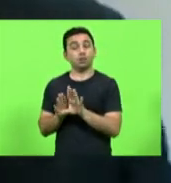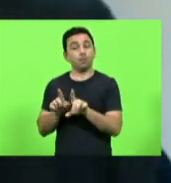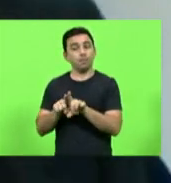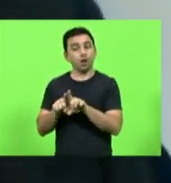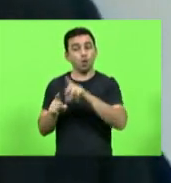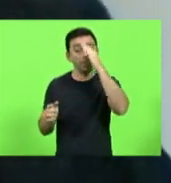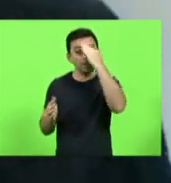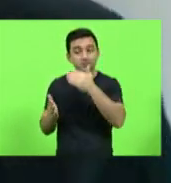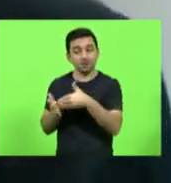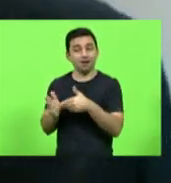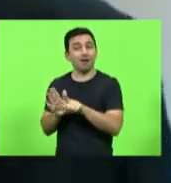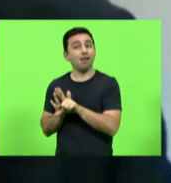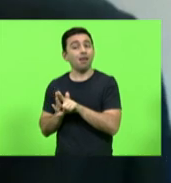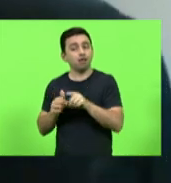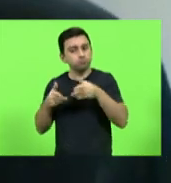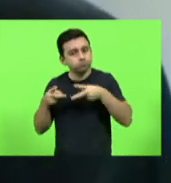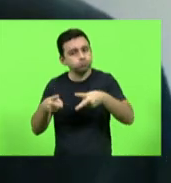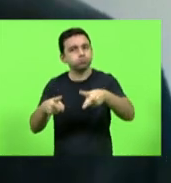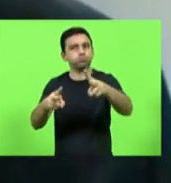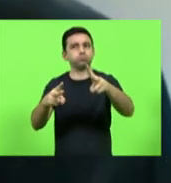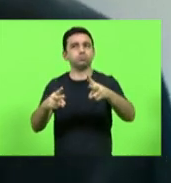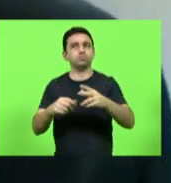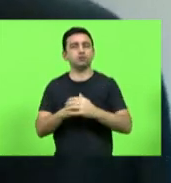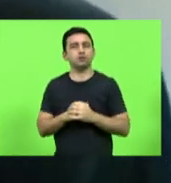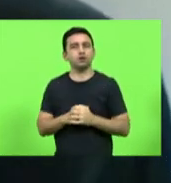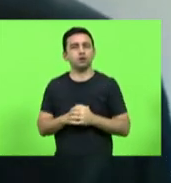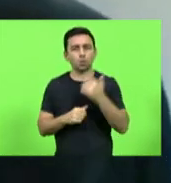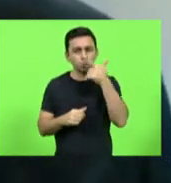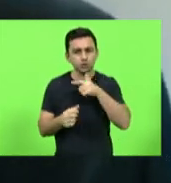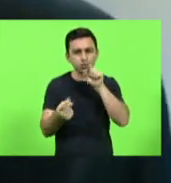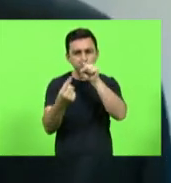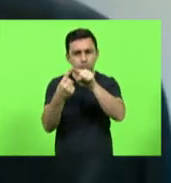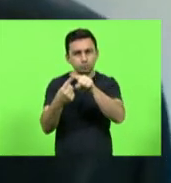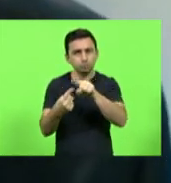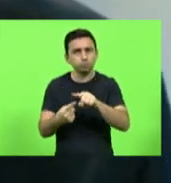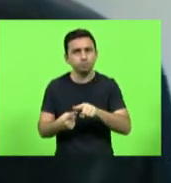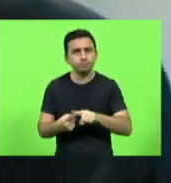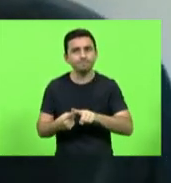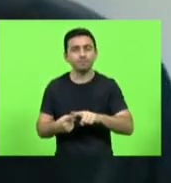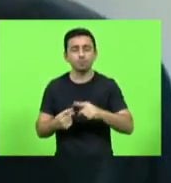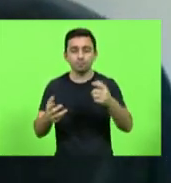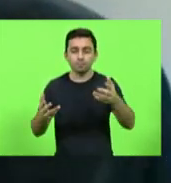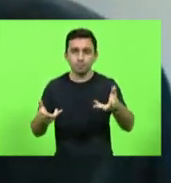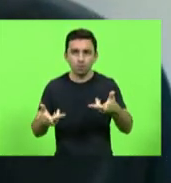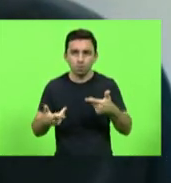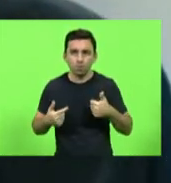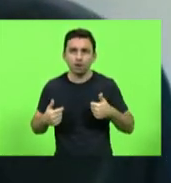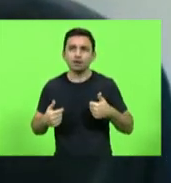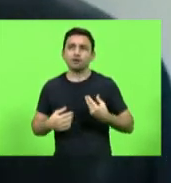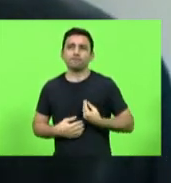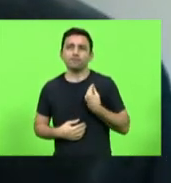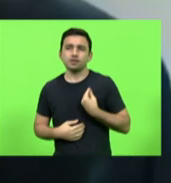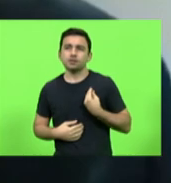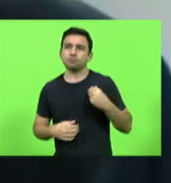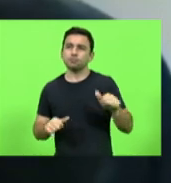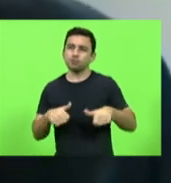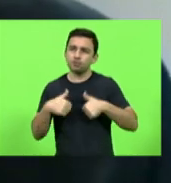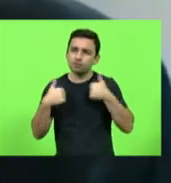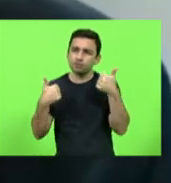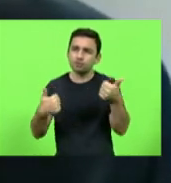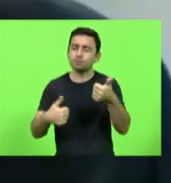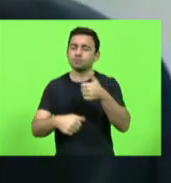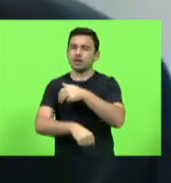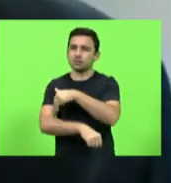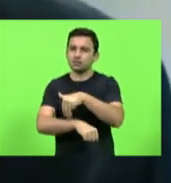não apenas cumprir no sentido de... mas no sentido de se atingir os objetivos, a melhoria da qualidade de vida, a melhoria do magistério.